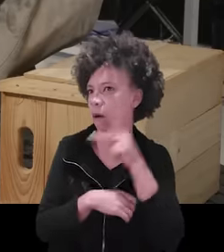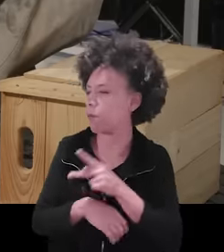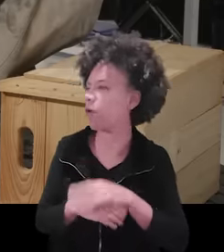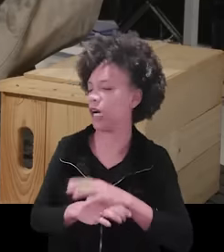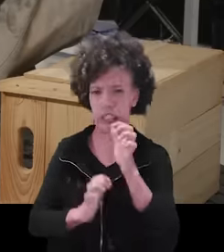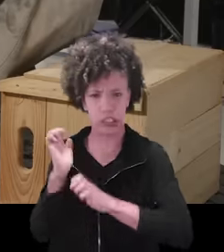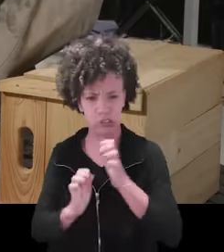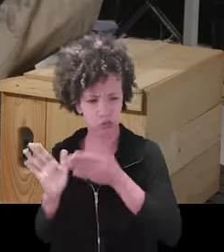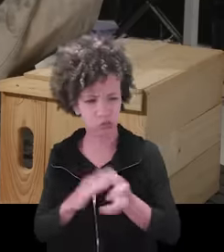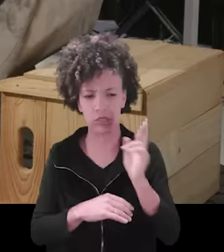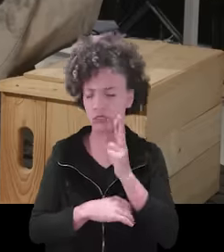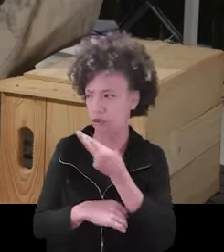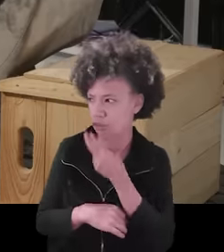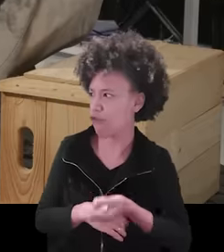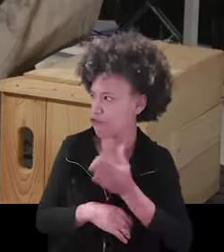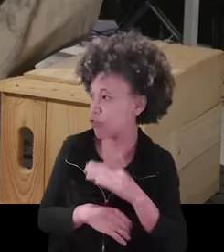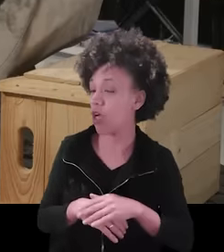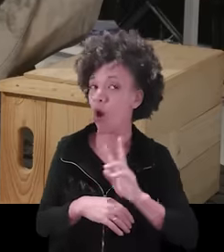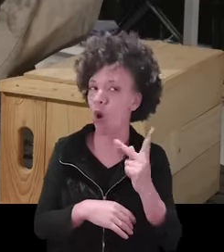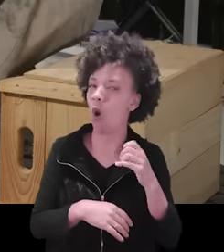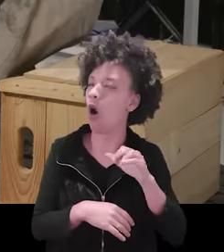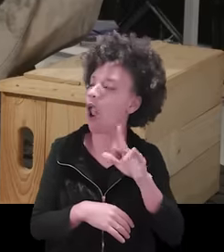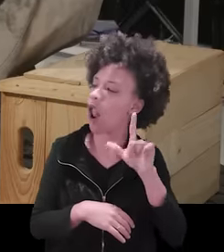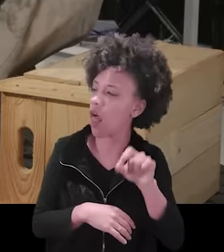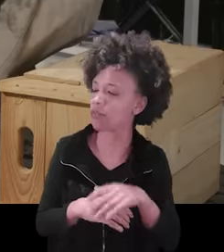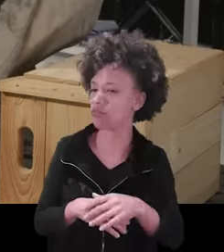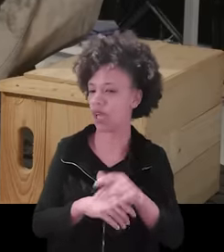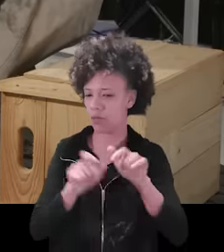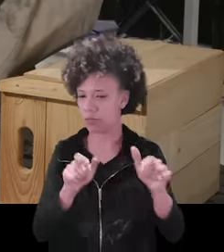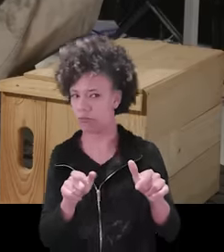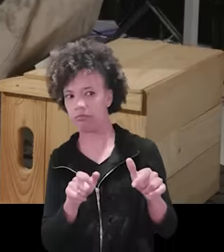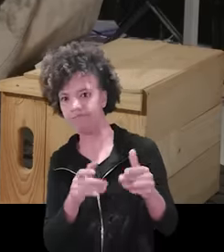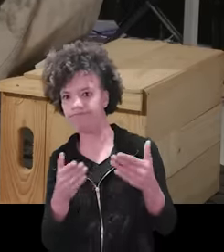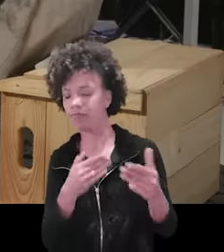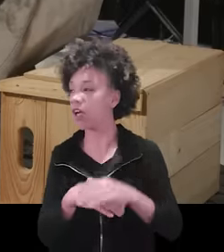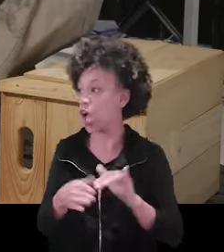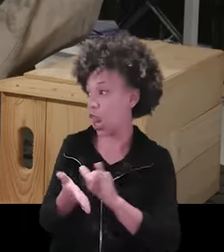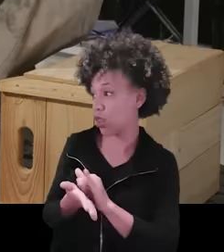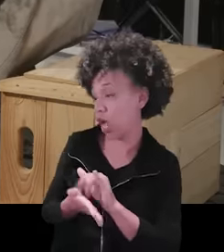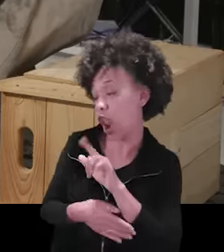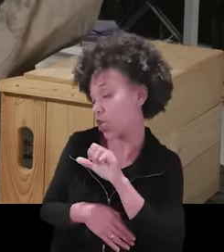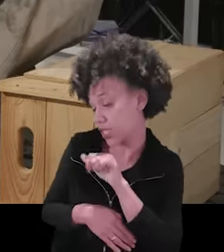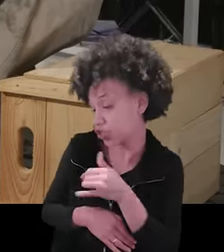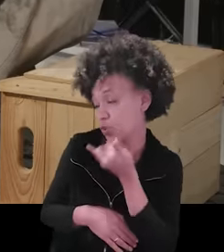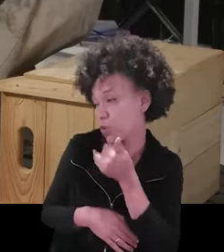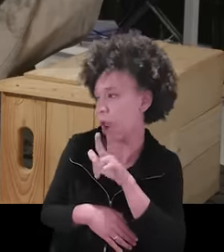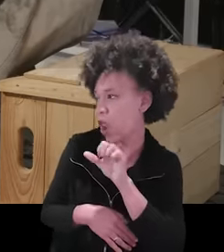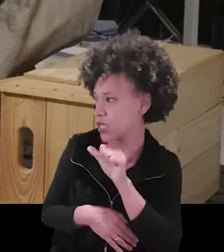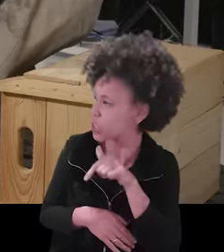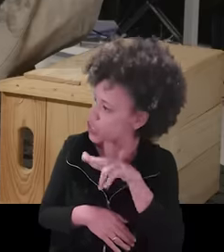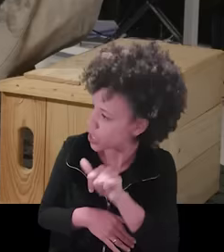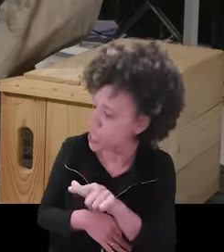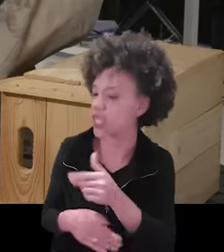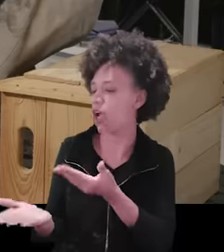que foi lá para vamos treinar a gente fugido tal Orlando eu senti uma galera mais do que você tá falando já em Los Angeles é um cara mais jovem